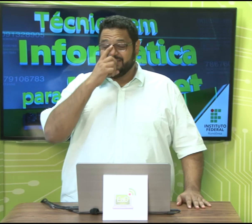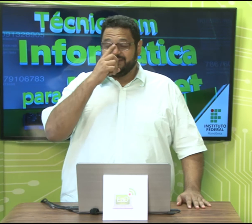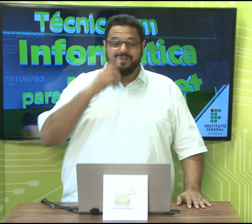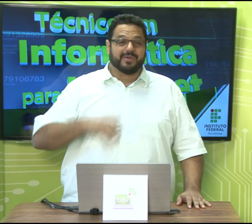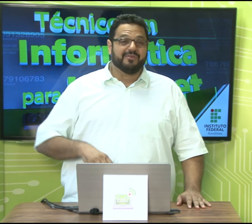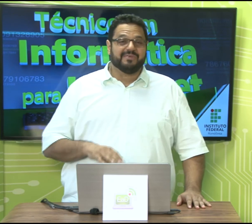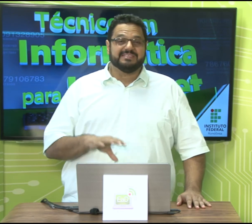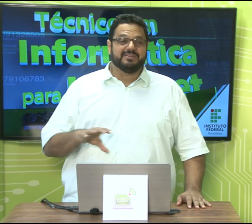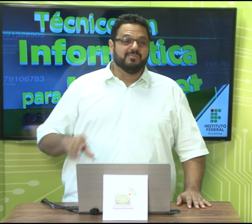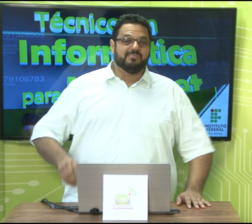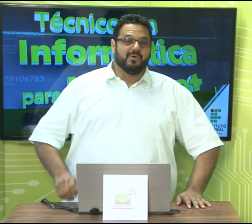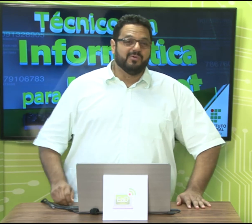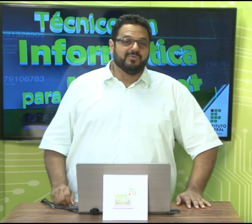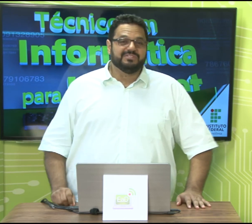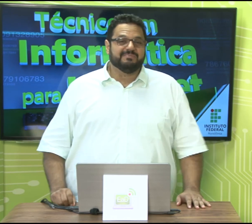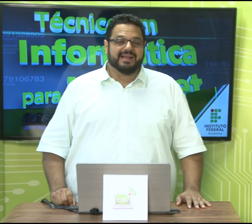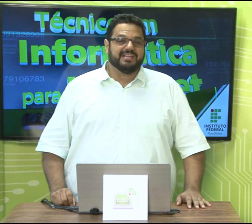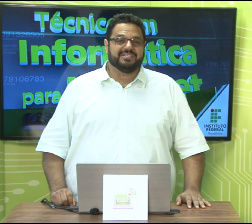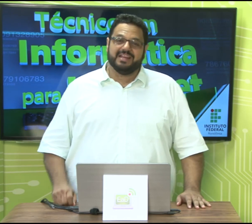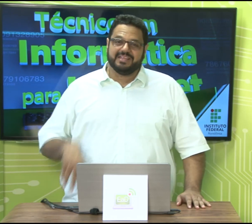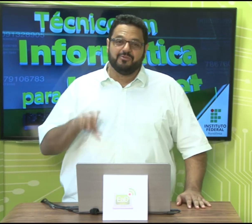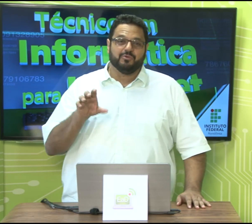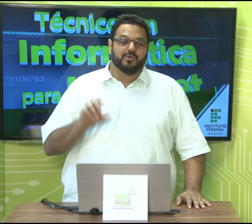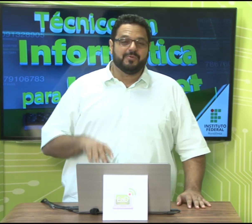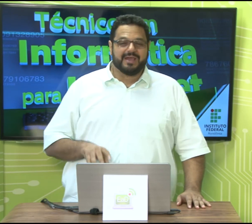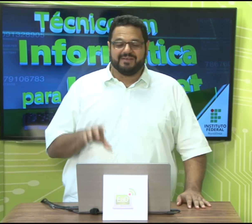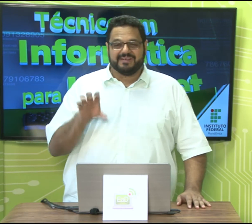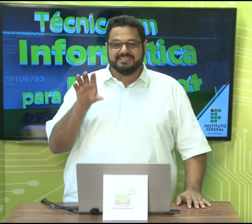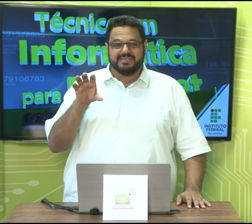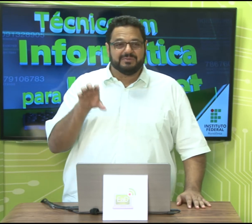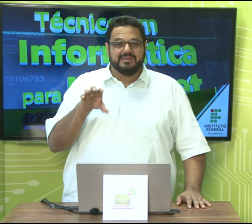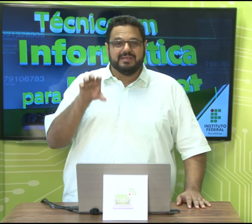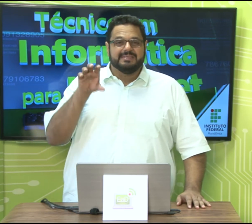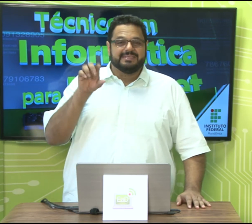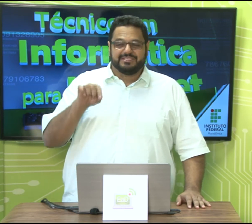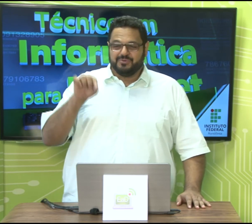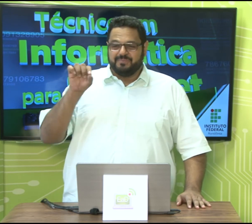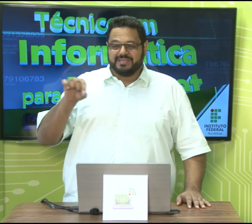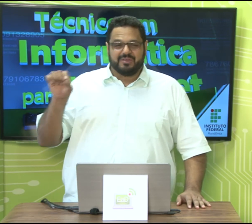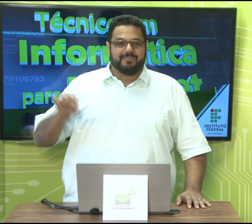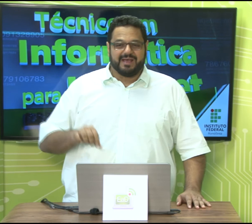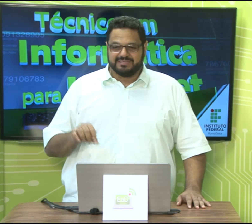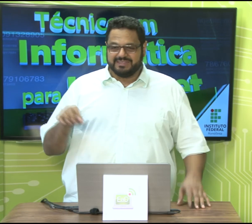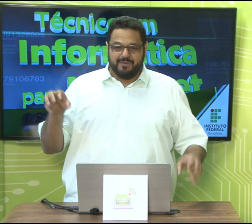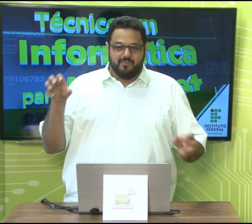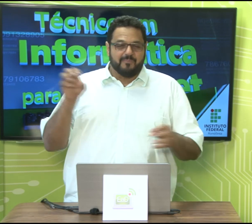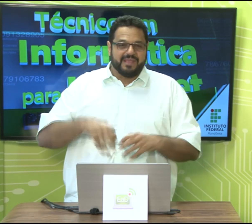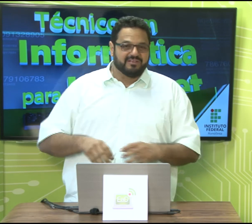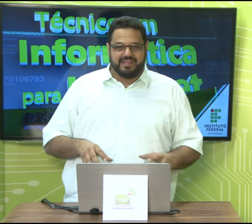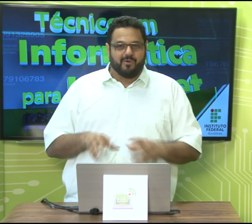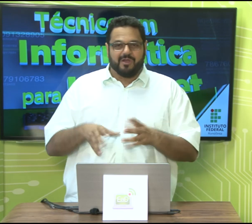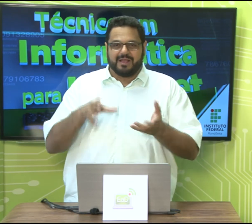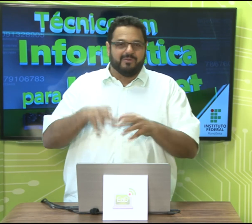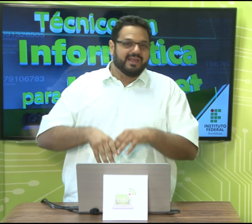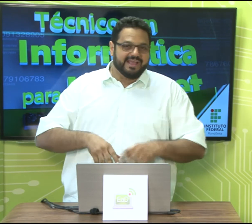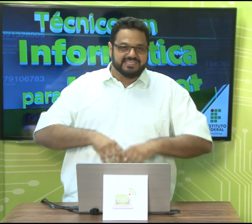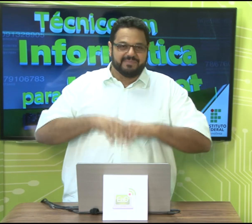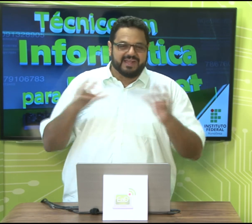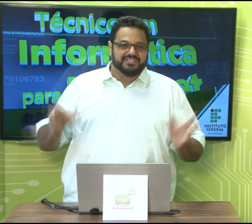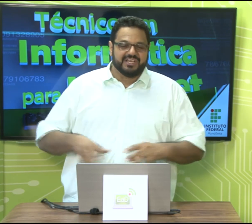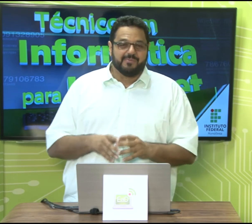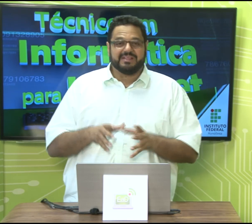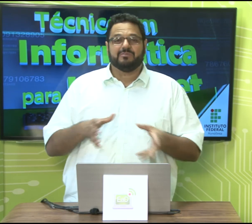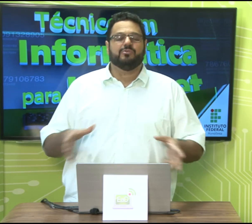riqueza. Eu quero fazer um bolo de macaxeira. Tem no YouTube o cara fazendo certinho, passo a passo, até o momento que tem que colocar o